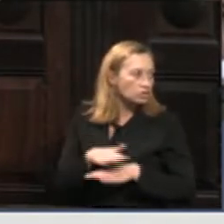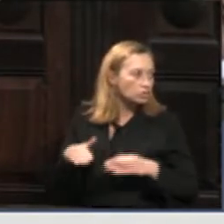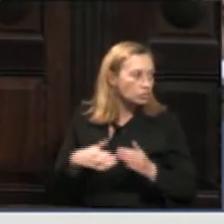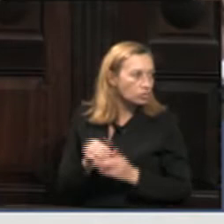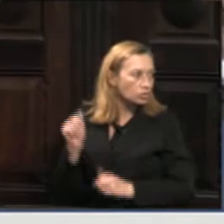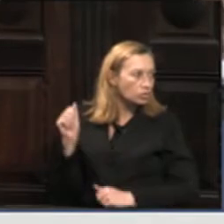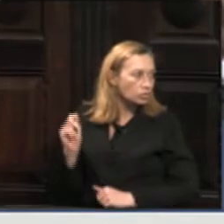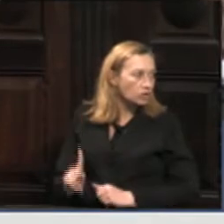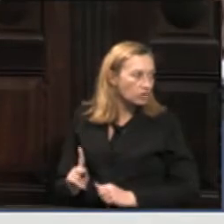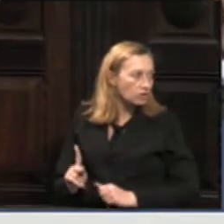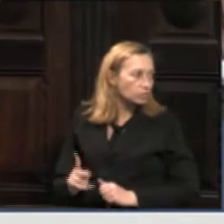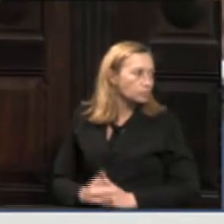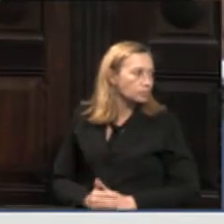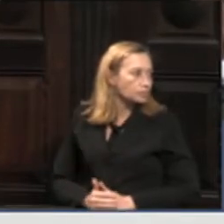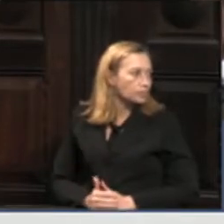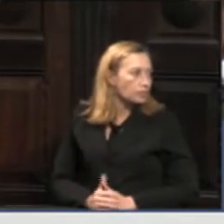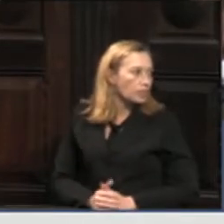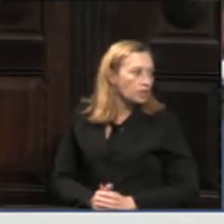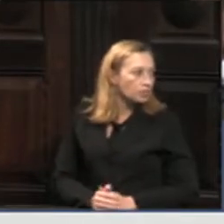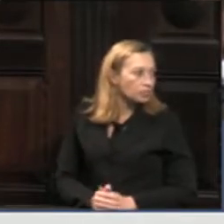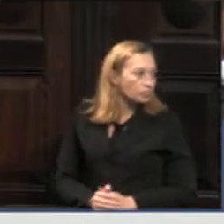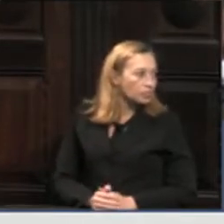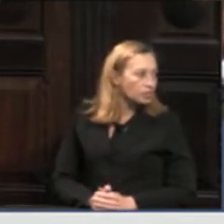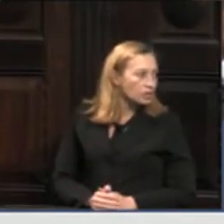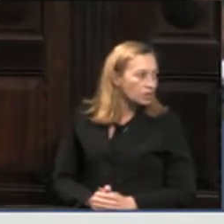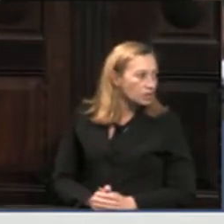como estão, aprovado.